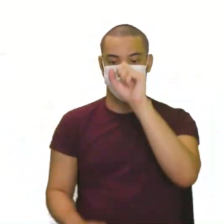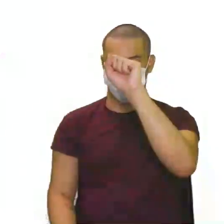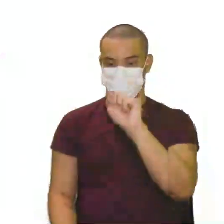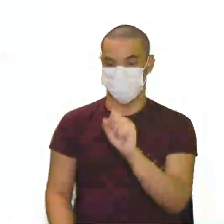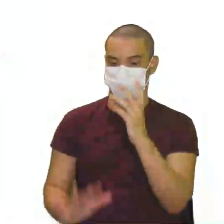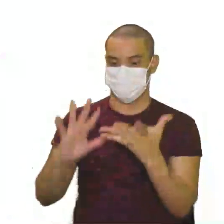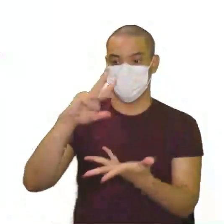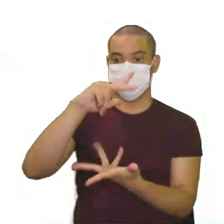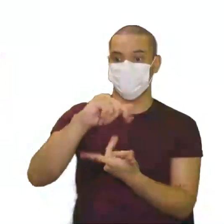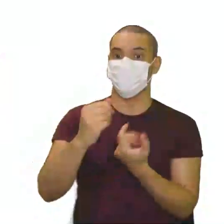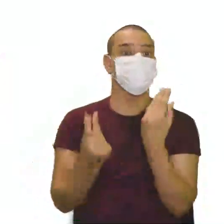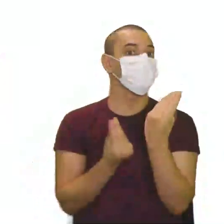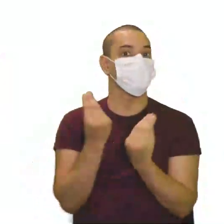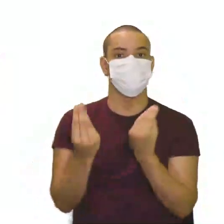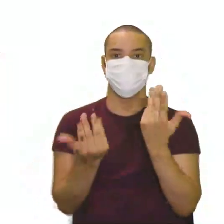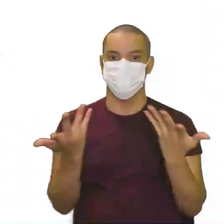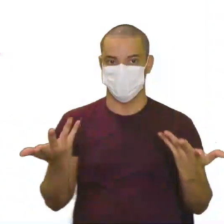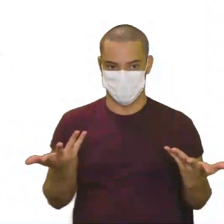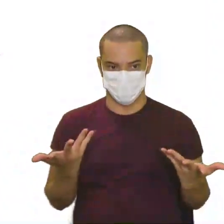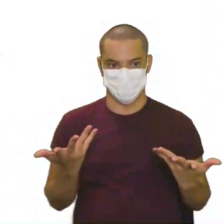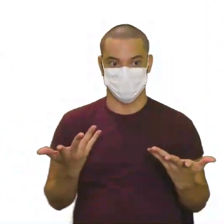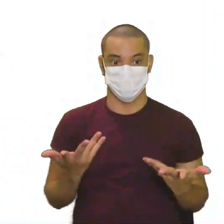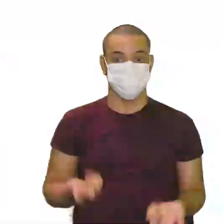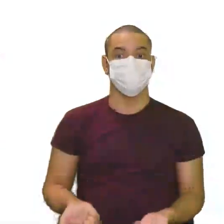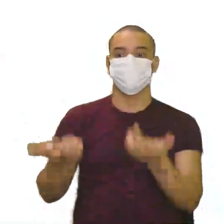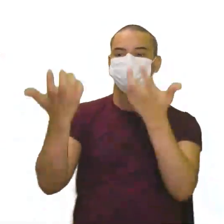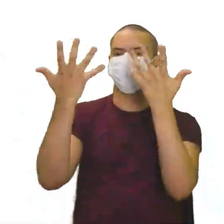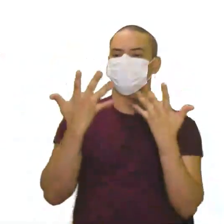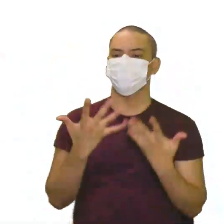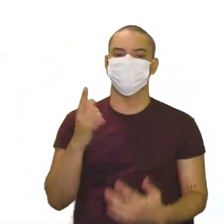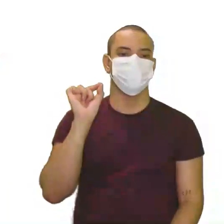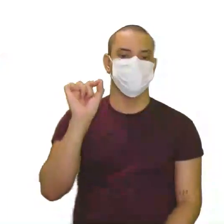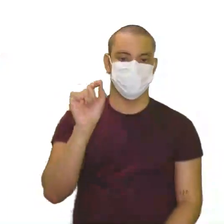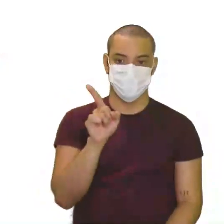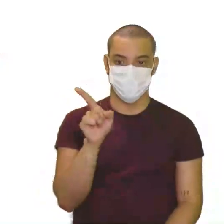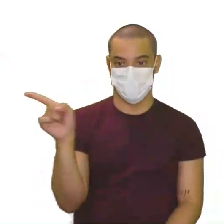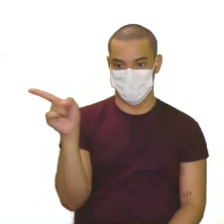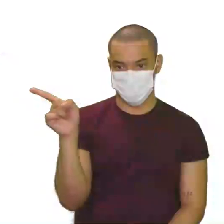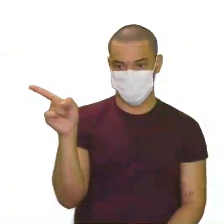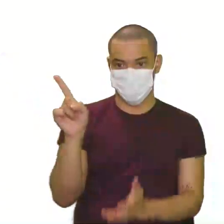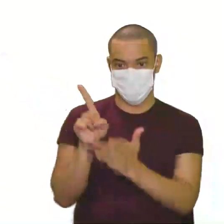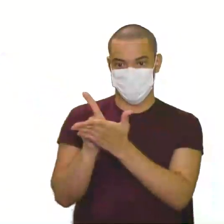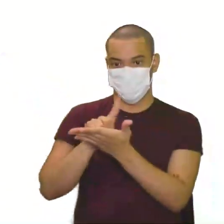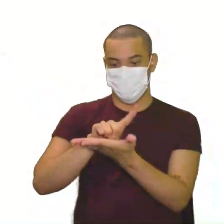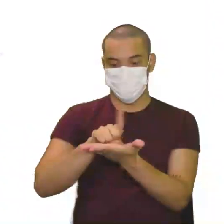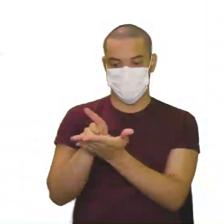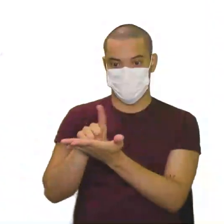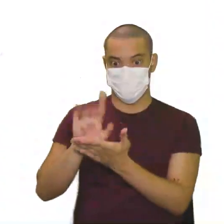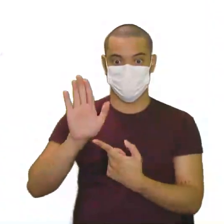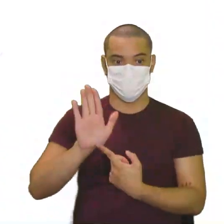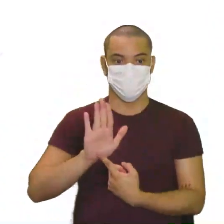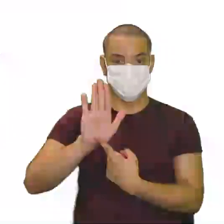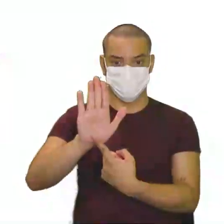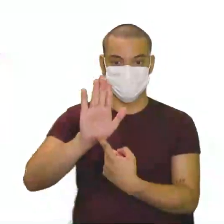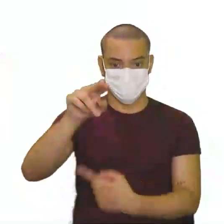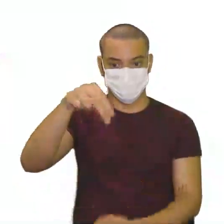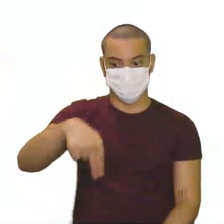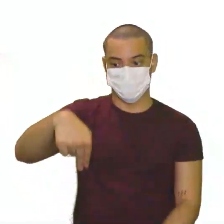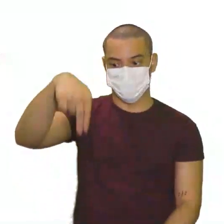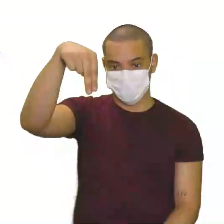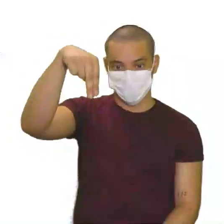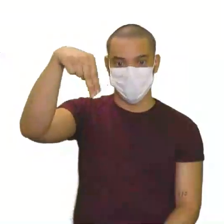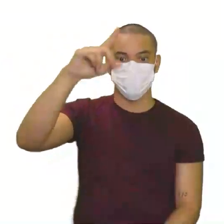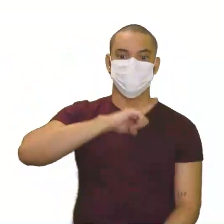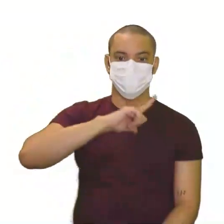sul do planeta então é o seguinte para gente aqui olha só tá aqui a bússola ele já tá falando que esse norte da